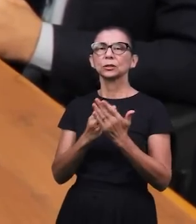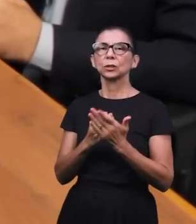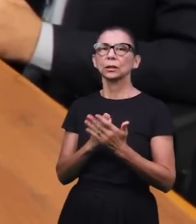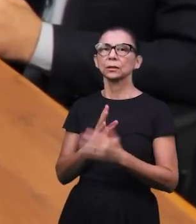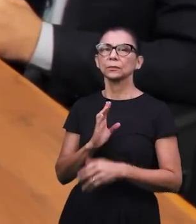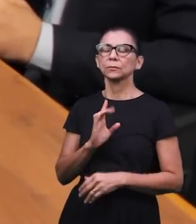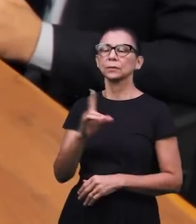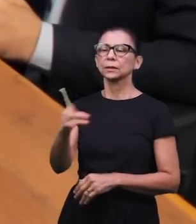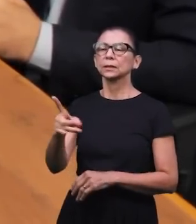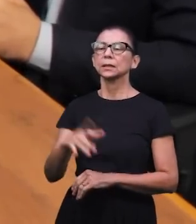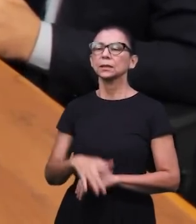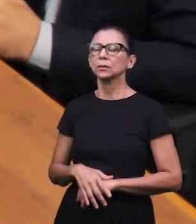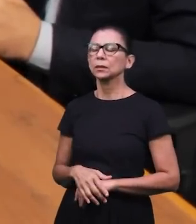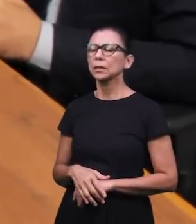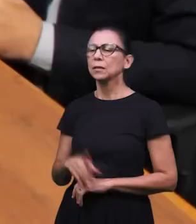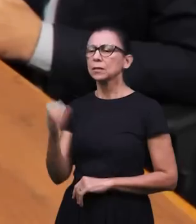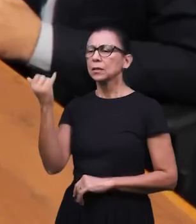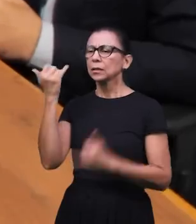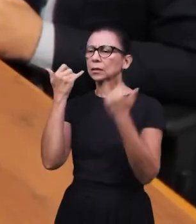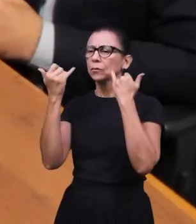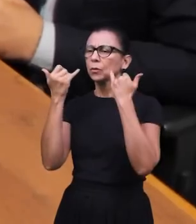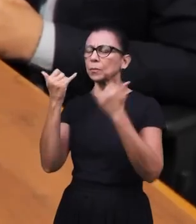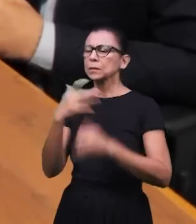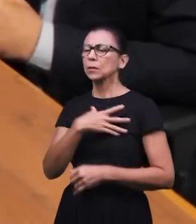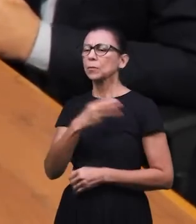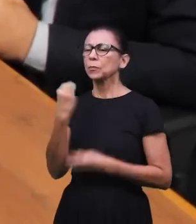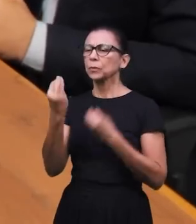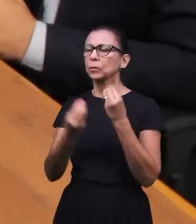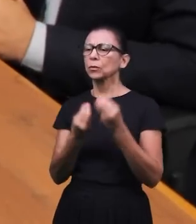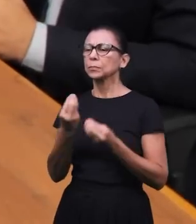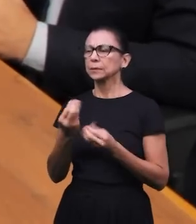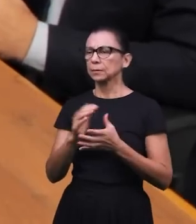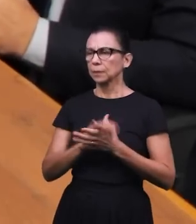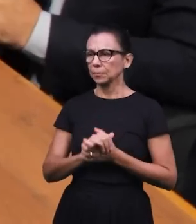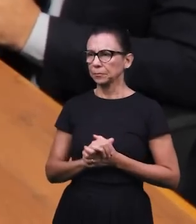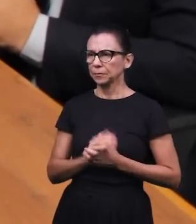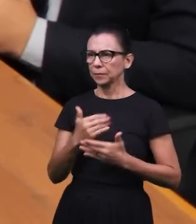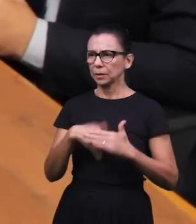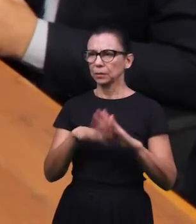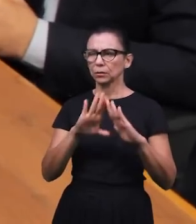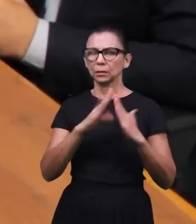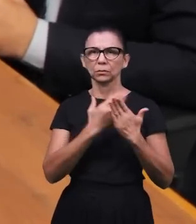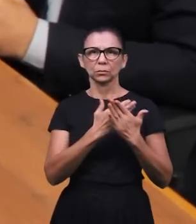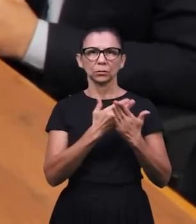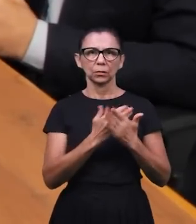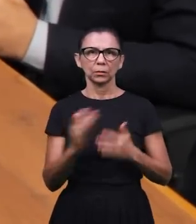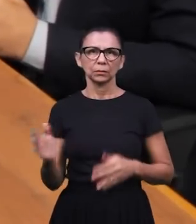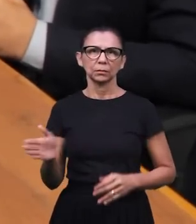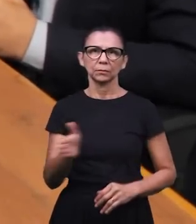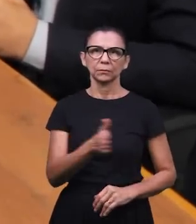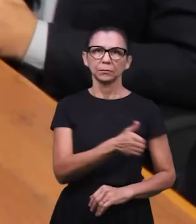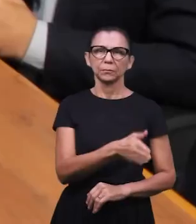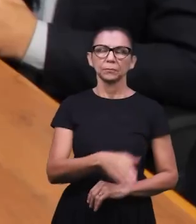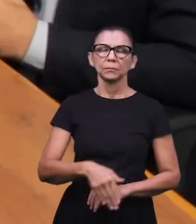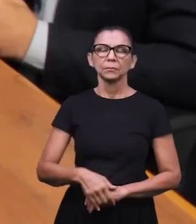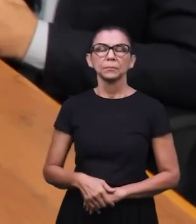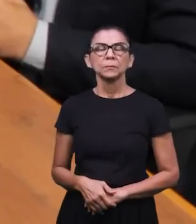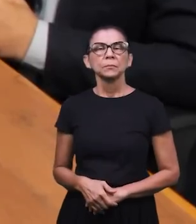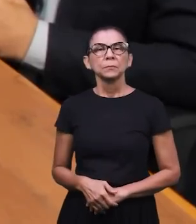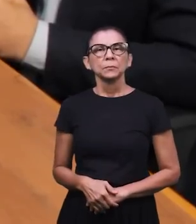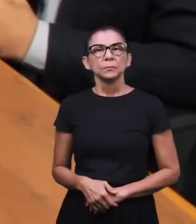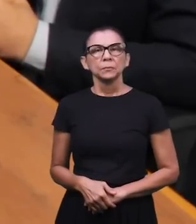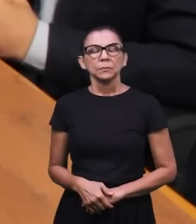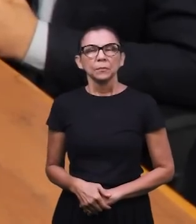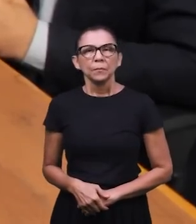entregam tudo, tá bom lá. Muito bom. Luiz, como é que o pai e a mãe devem direcionar os seus